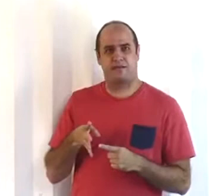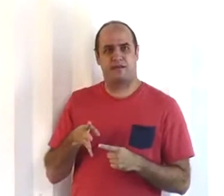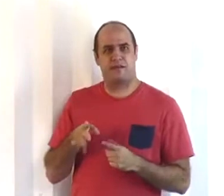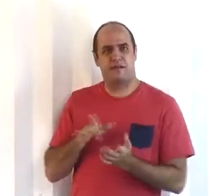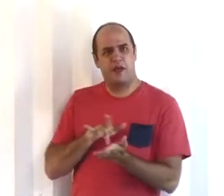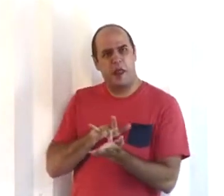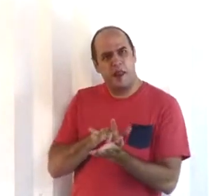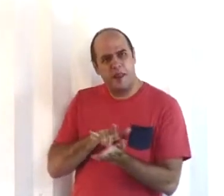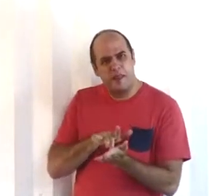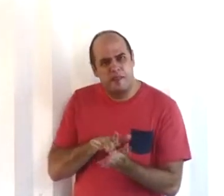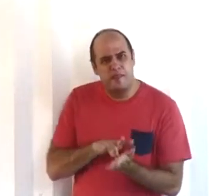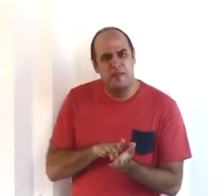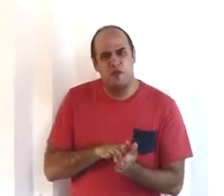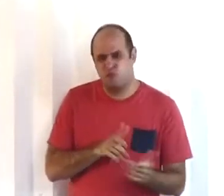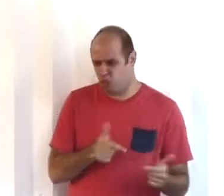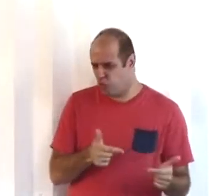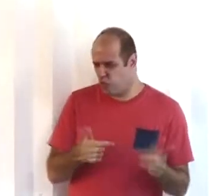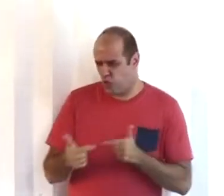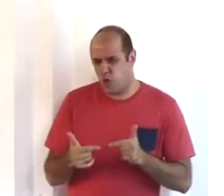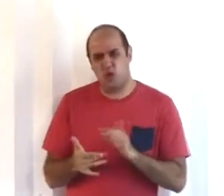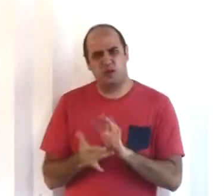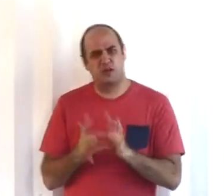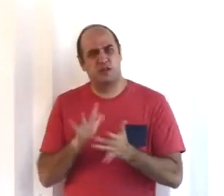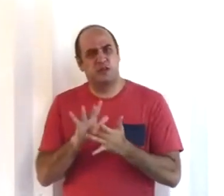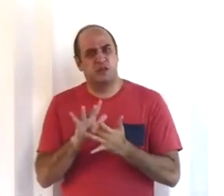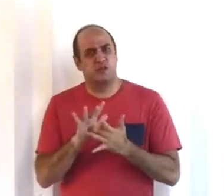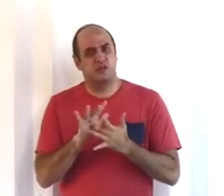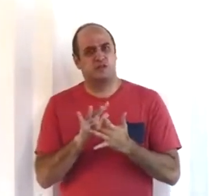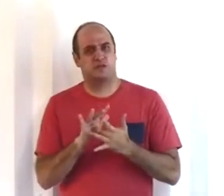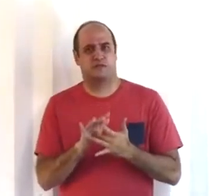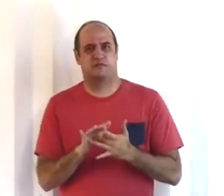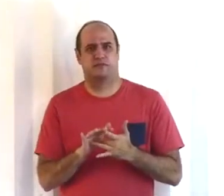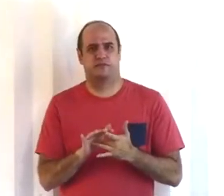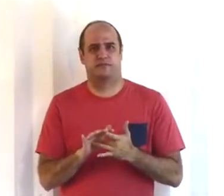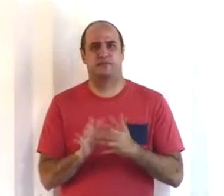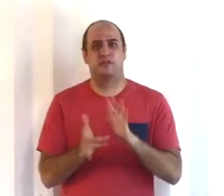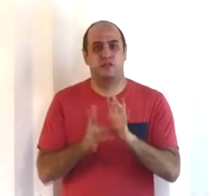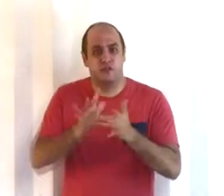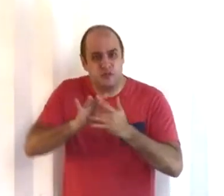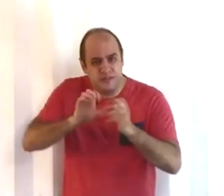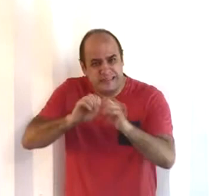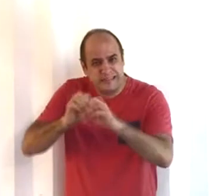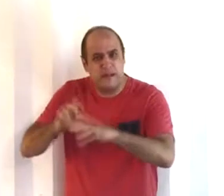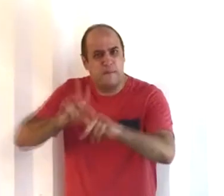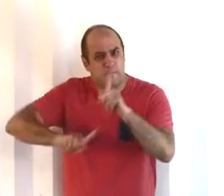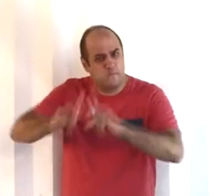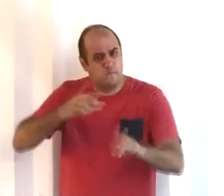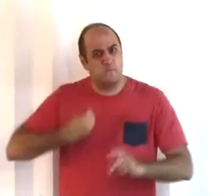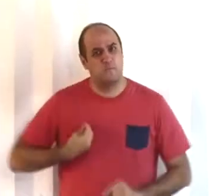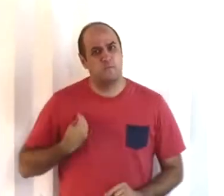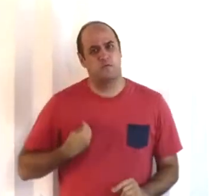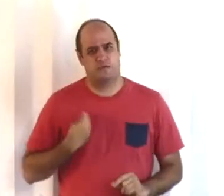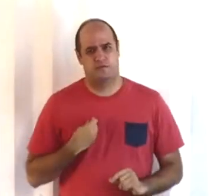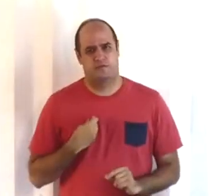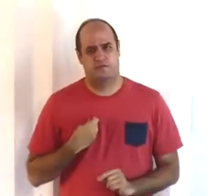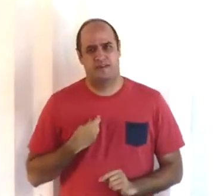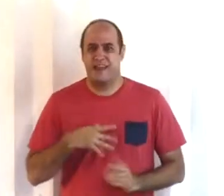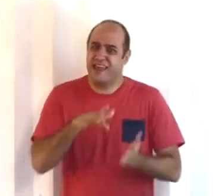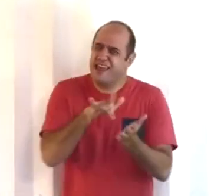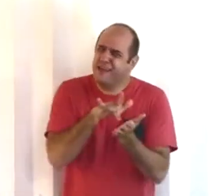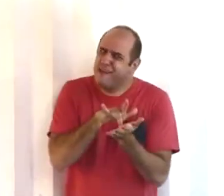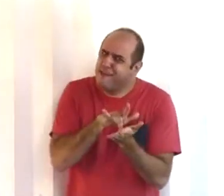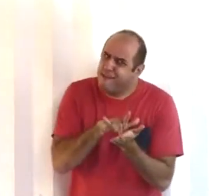Cristo, inimigos da maneira como Cristo estava ensinando um povo a viver. E esses